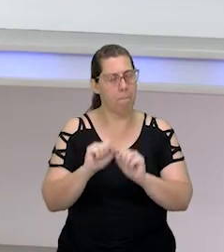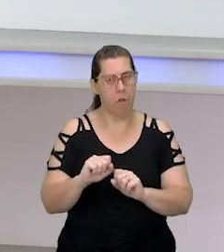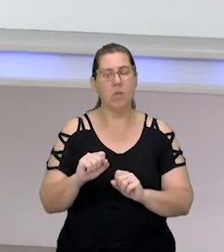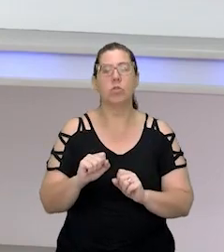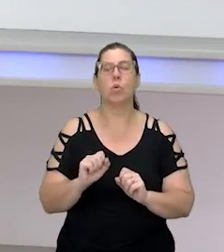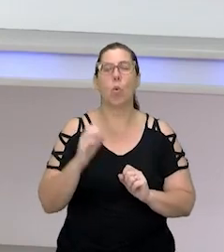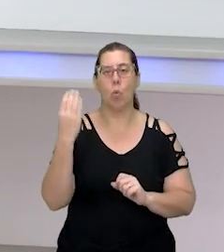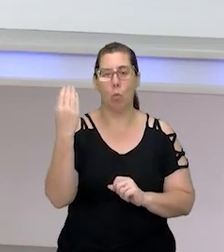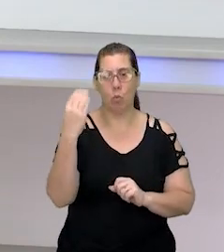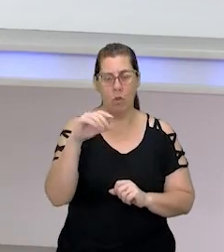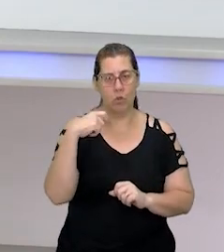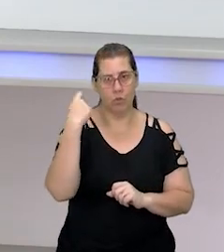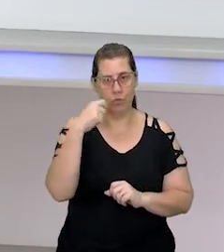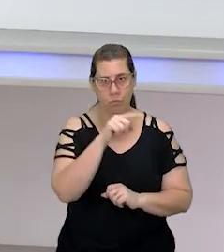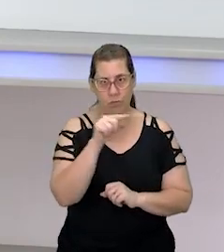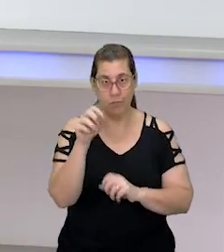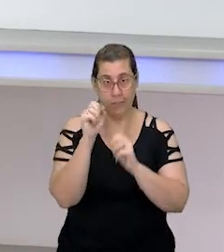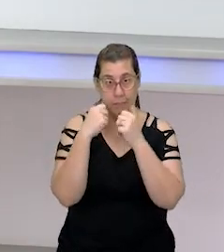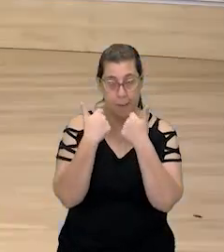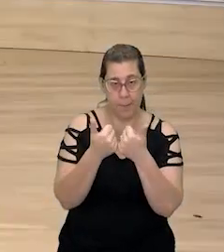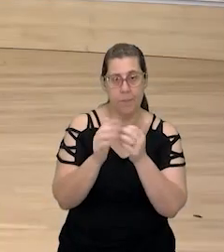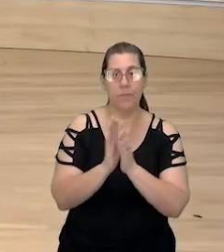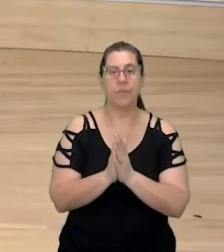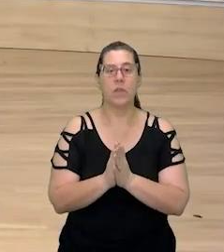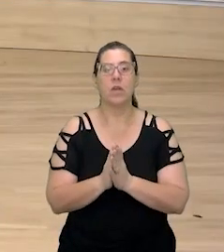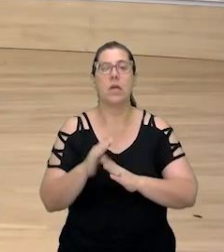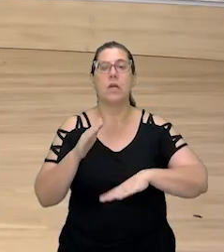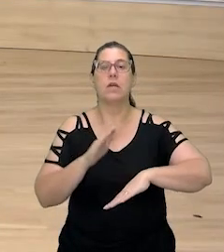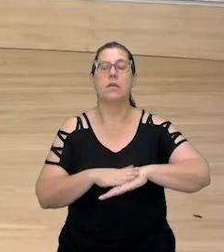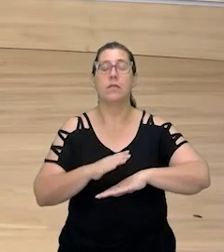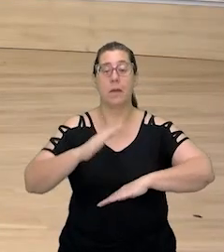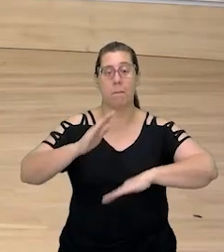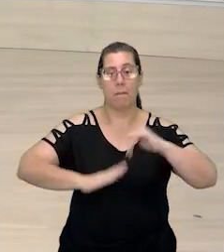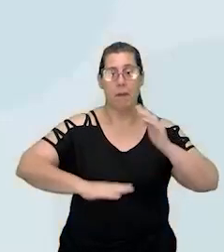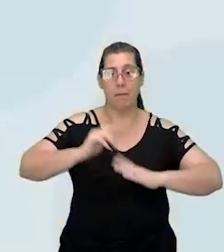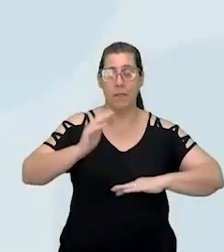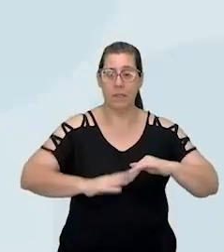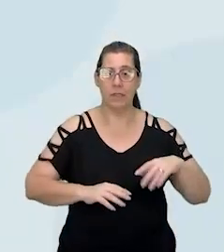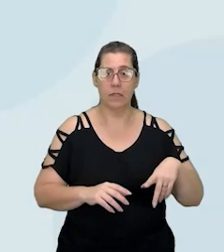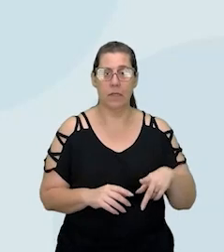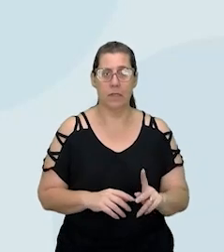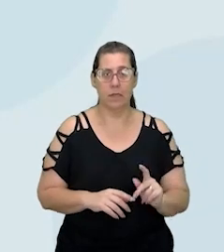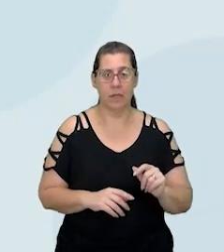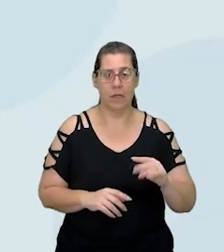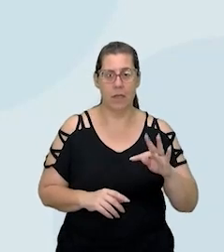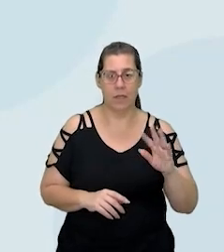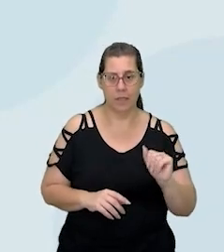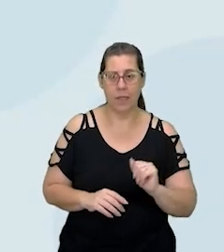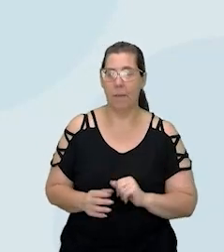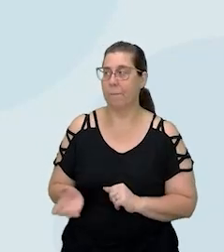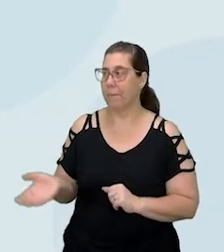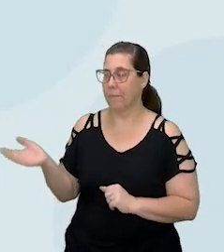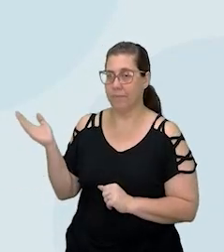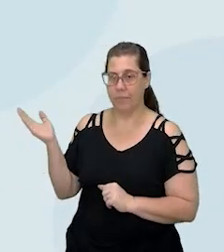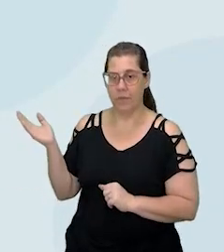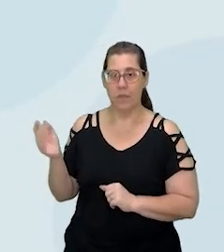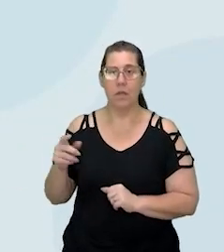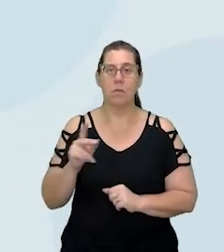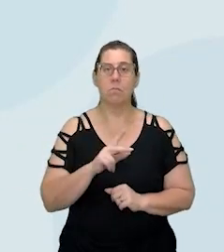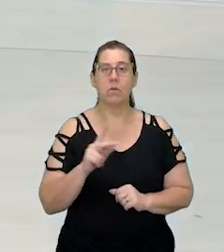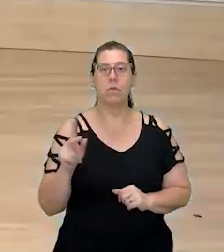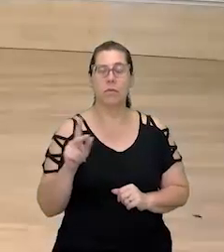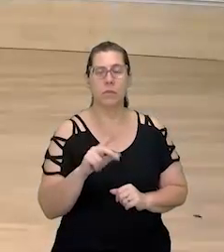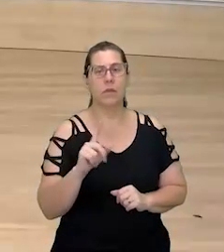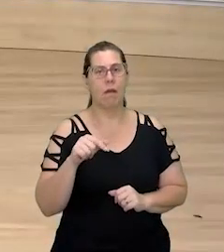nas sequências dos filmes de vocês. E realizar a prática do kata com efeitos especiais. Professor